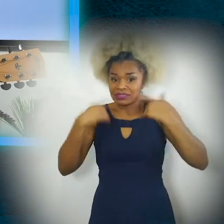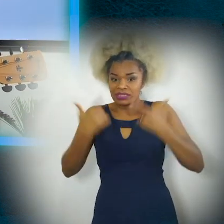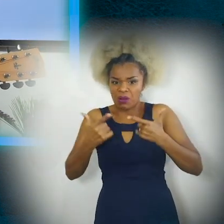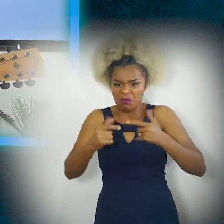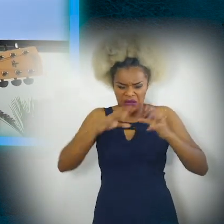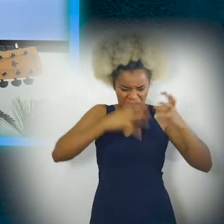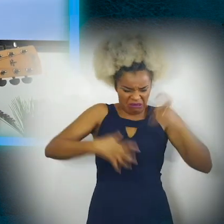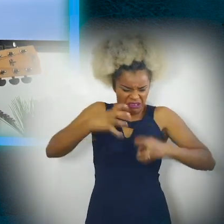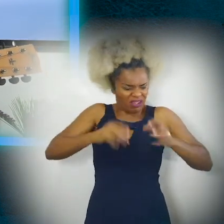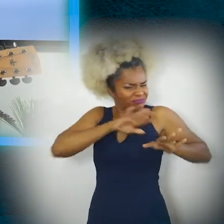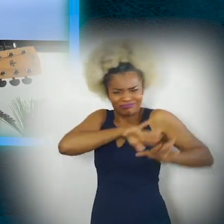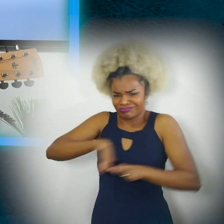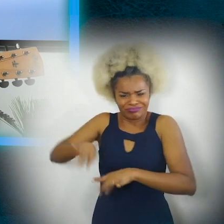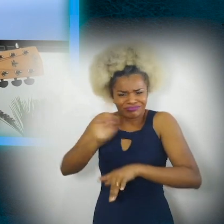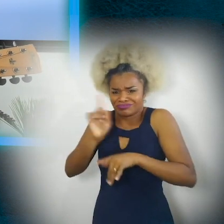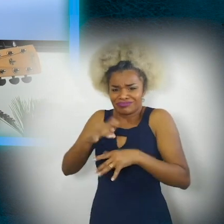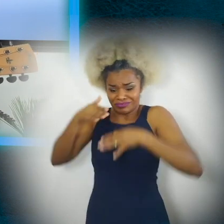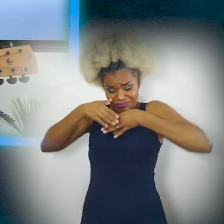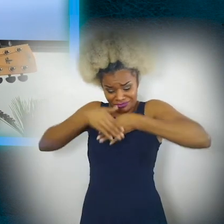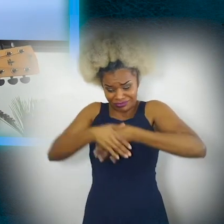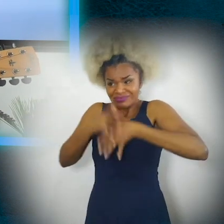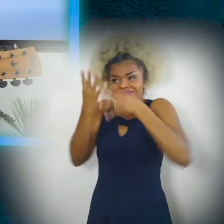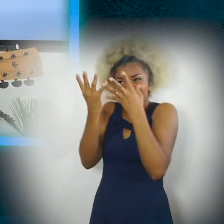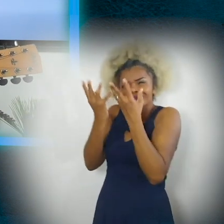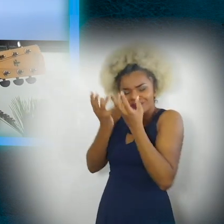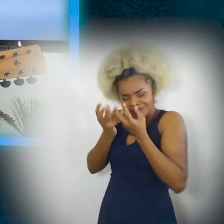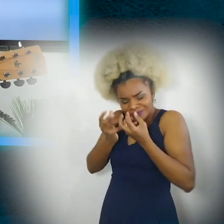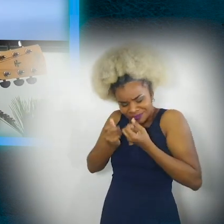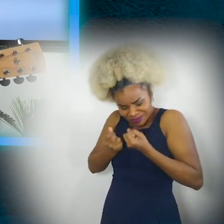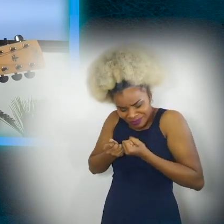Pra sem rebeldia aceitar,